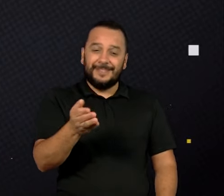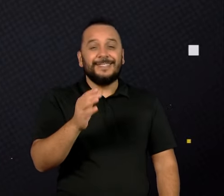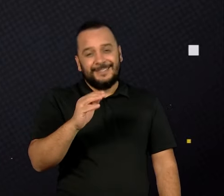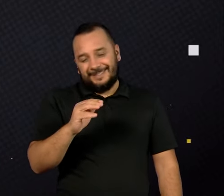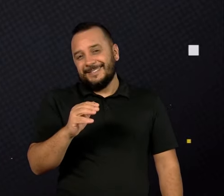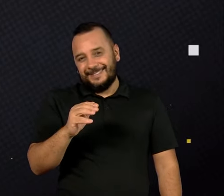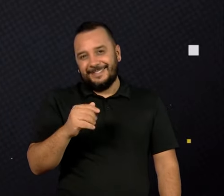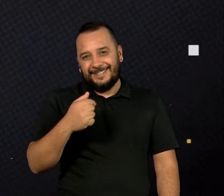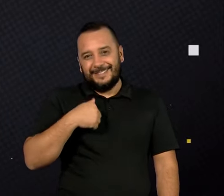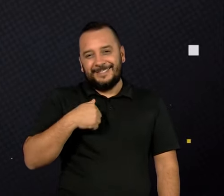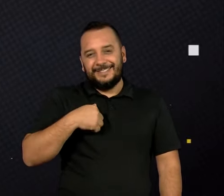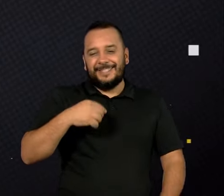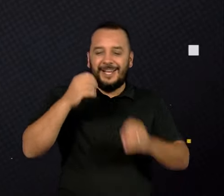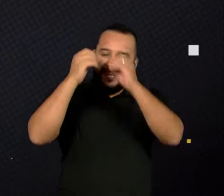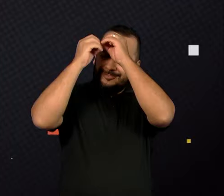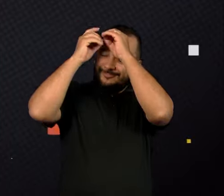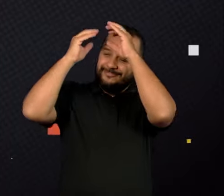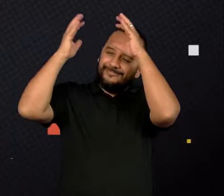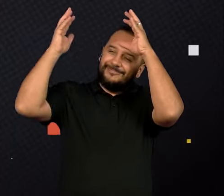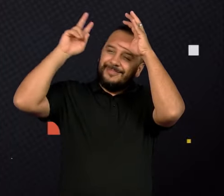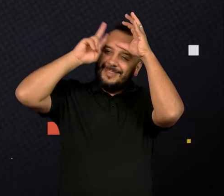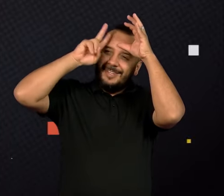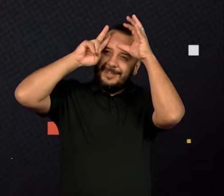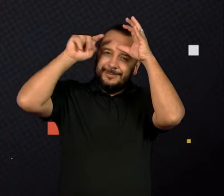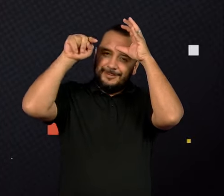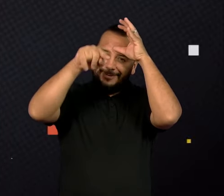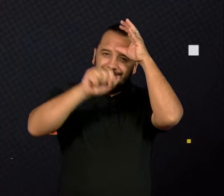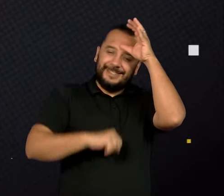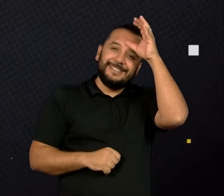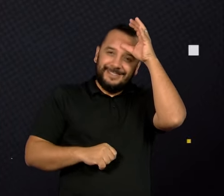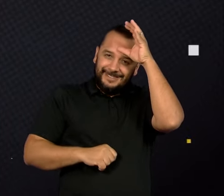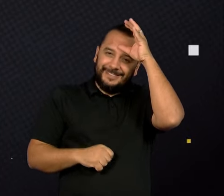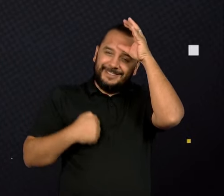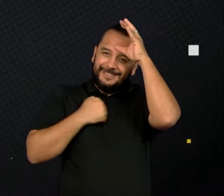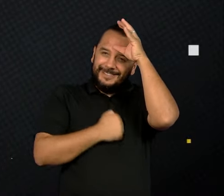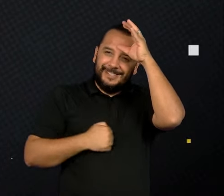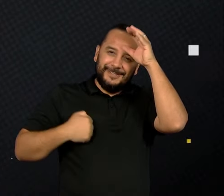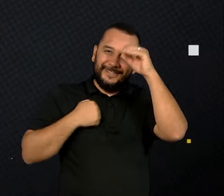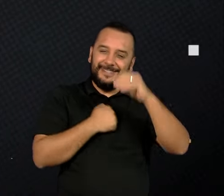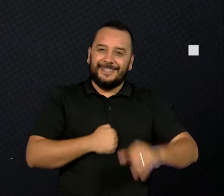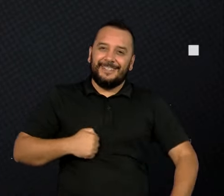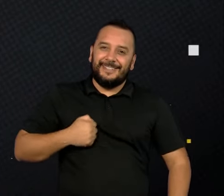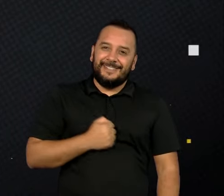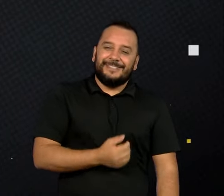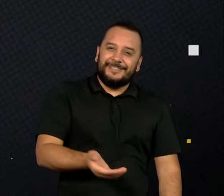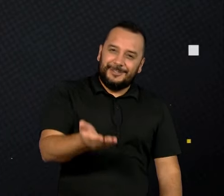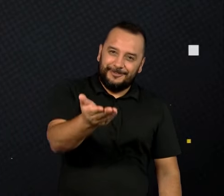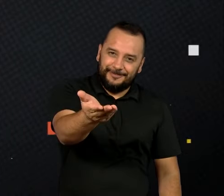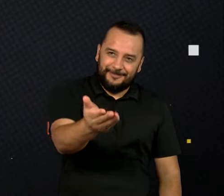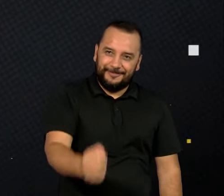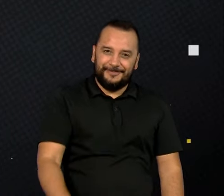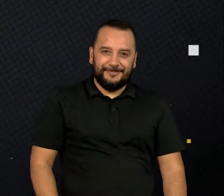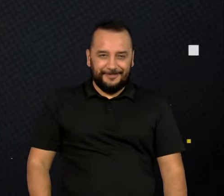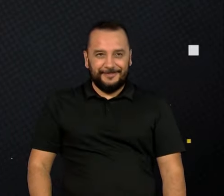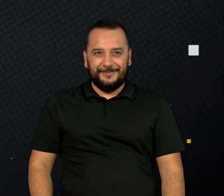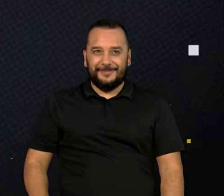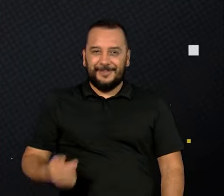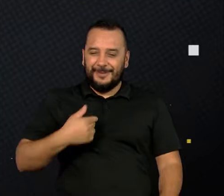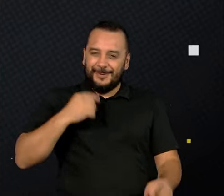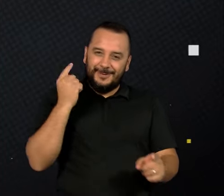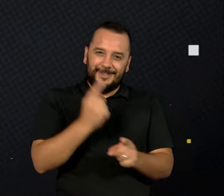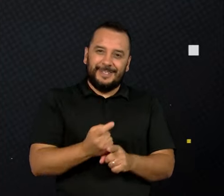minhas melhores memórias, que eu tenho muita saudade de você. E eu achei